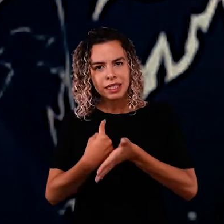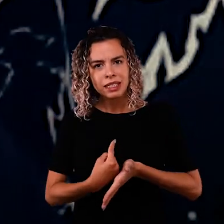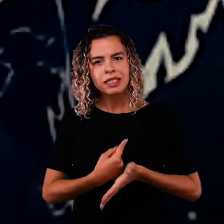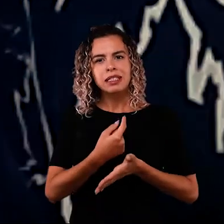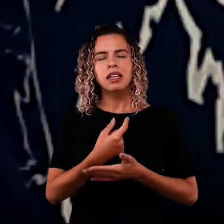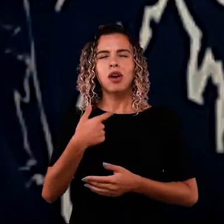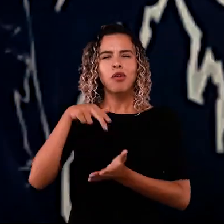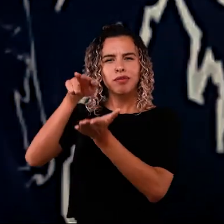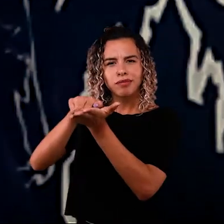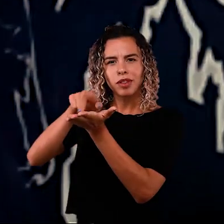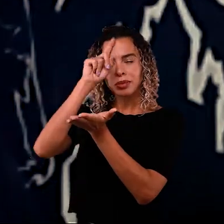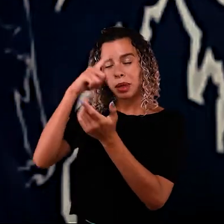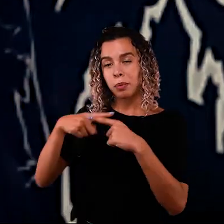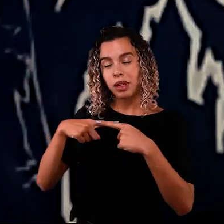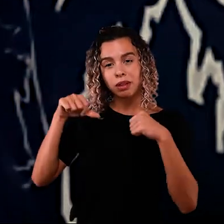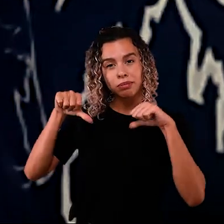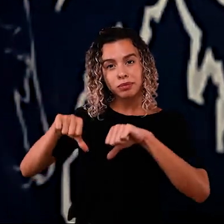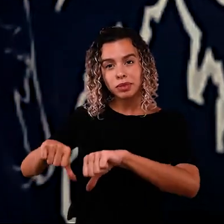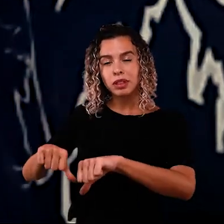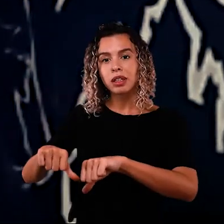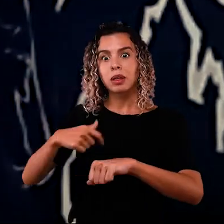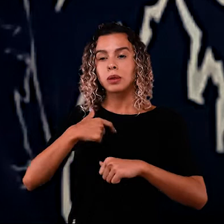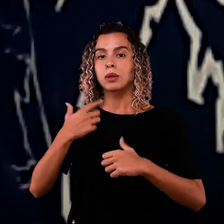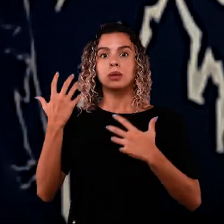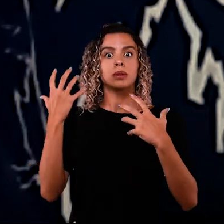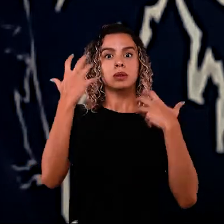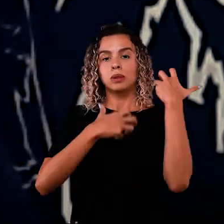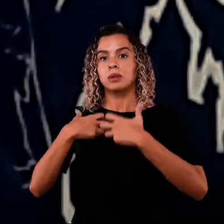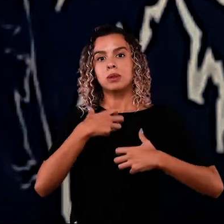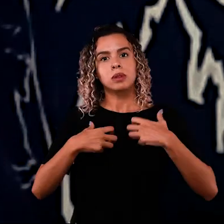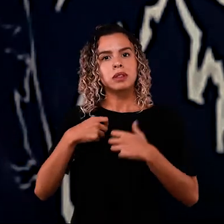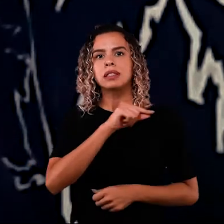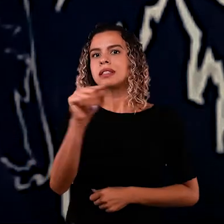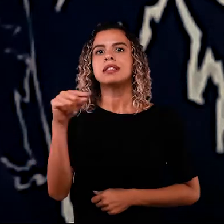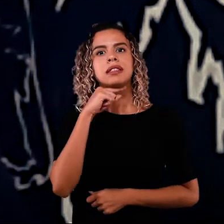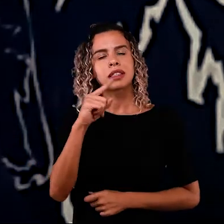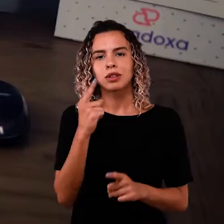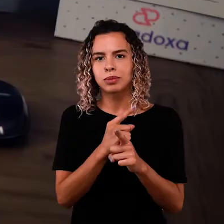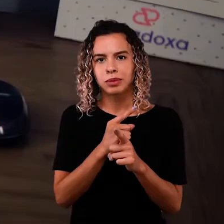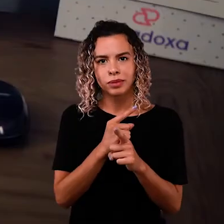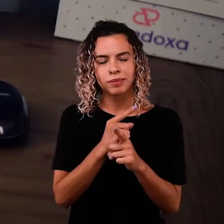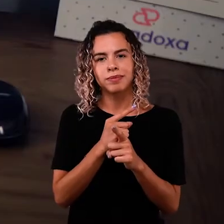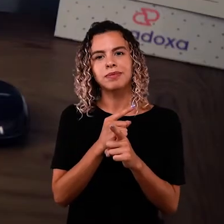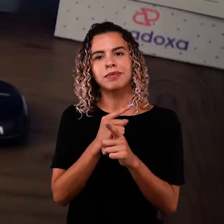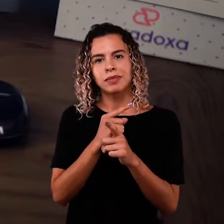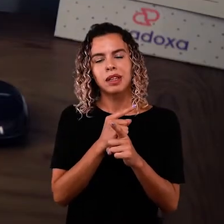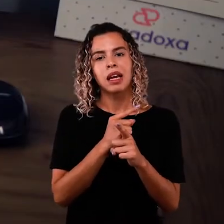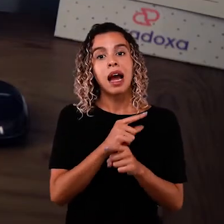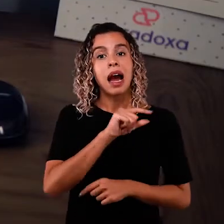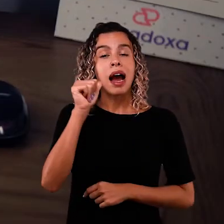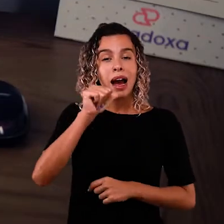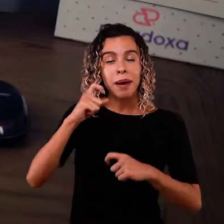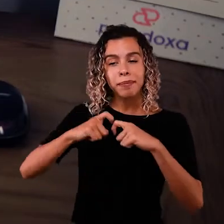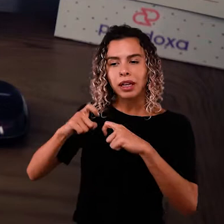época internado, e a coisa estava piorando, e eu estava tendo crise atrás de crise, e ninguém descobriu o que era. E depois que ela